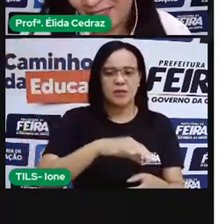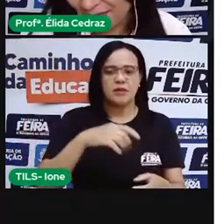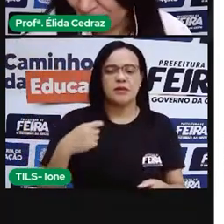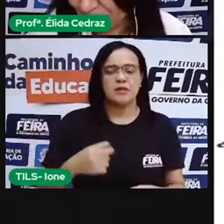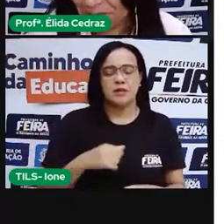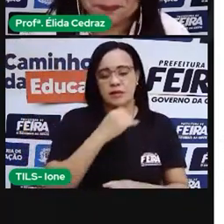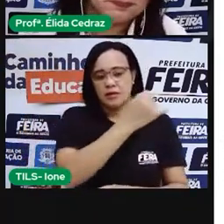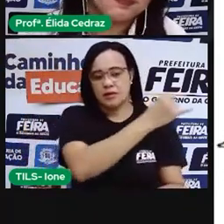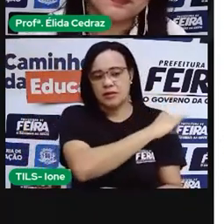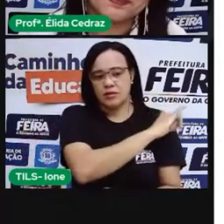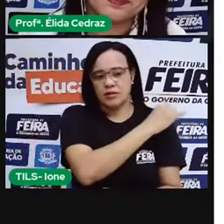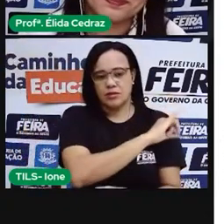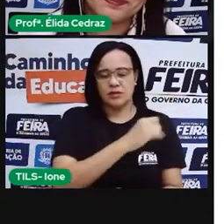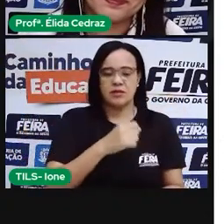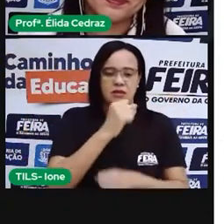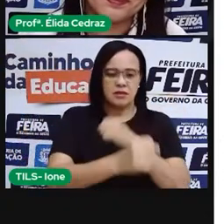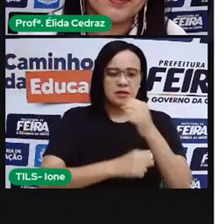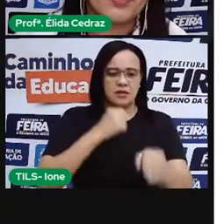1970.